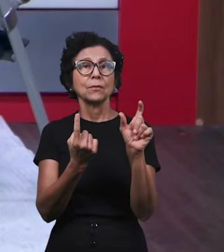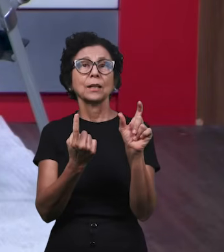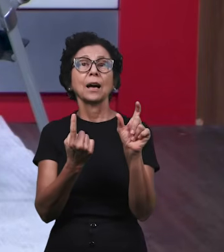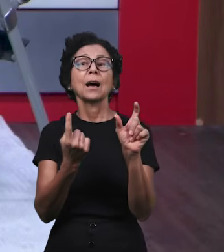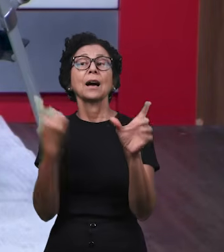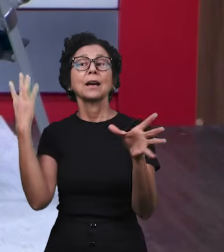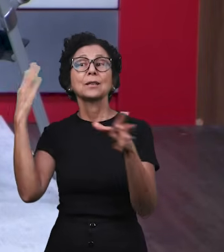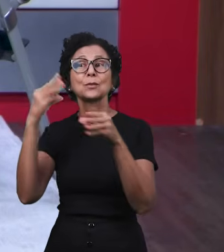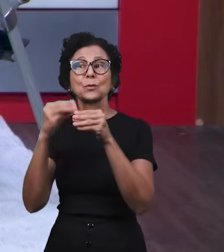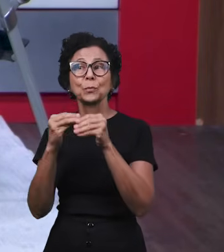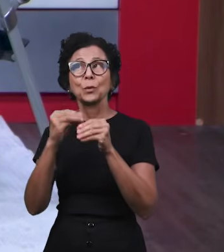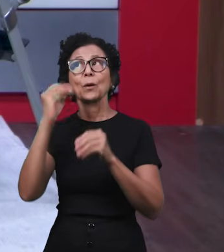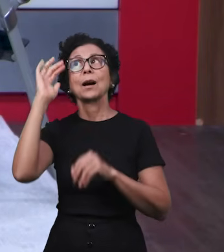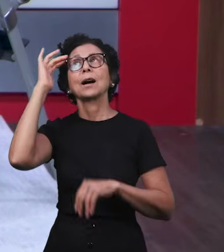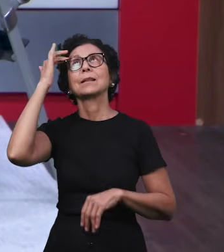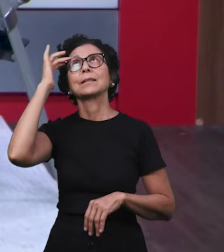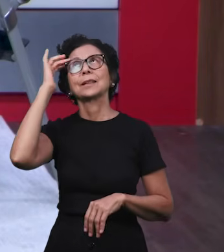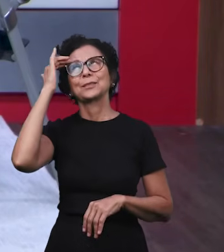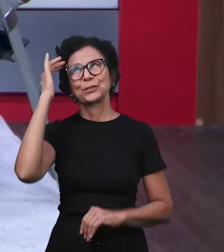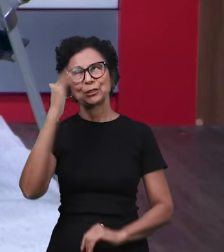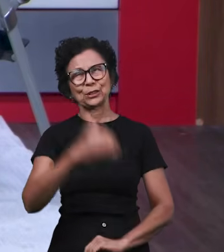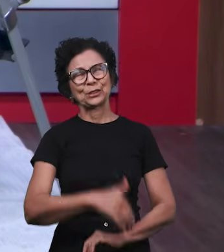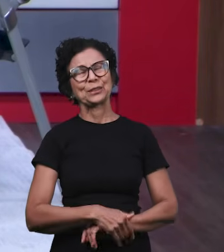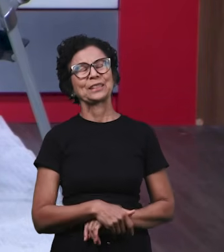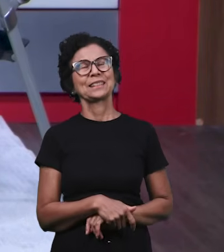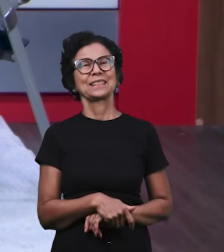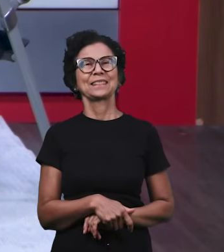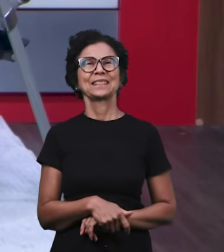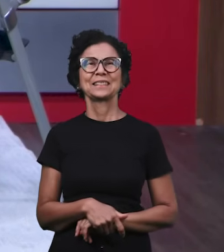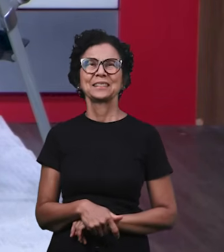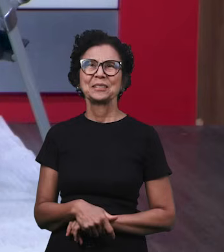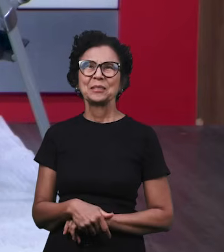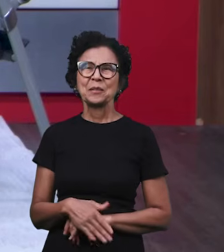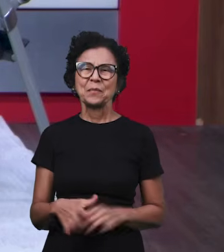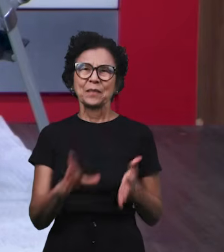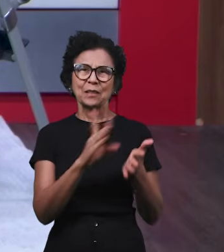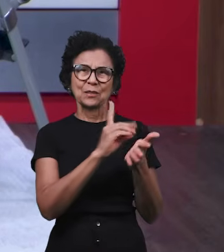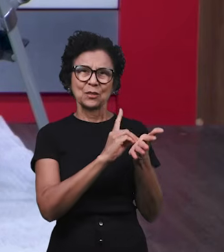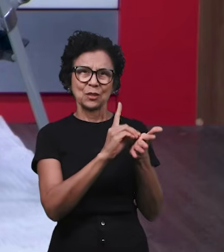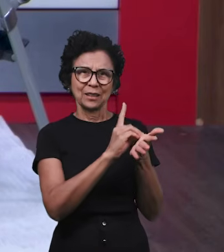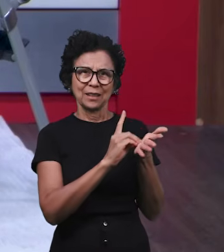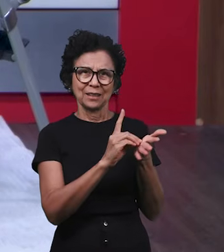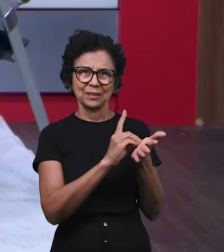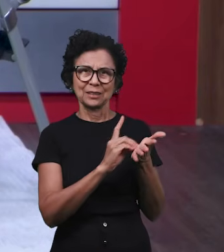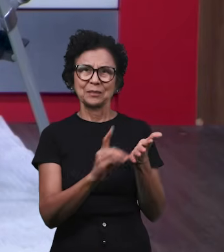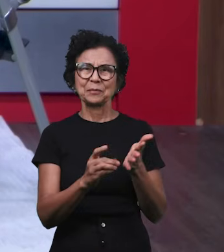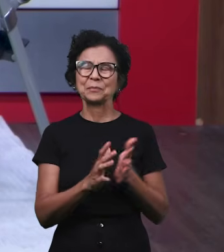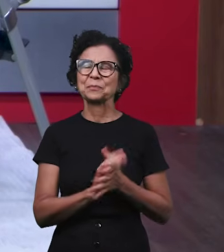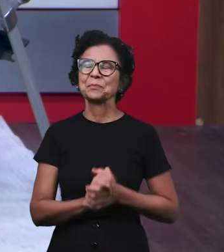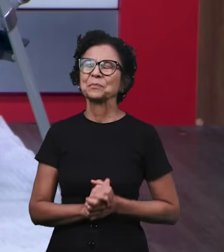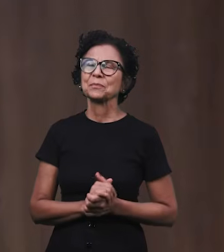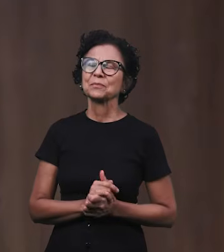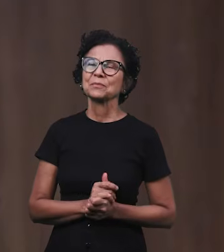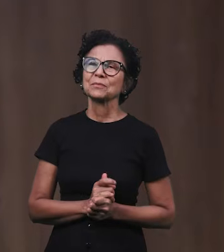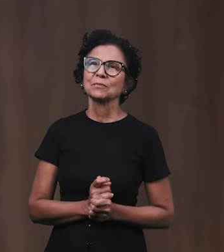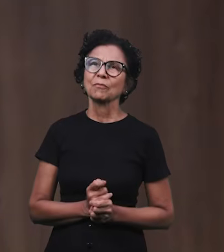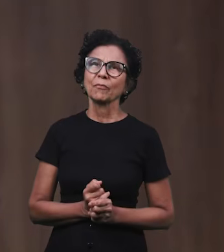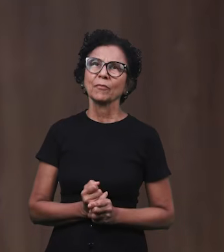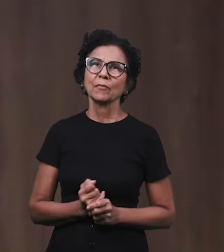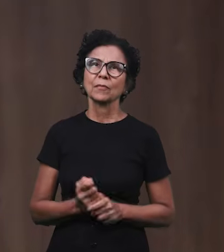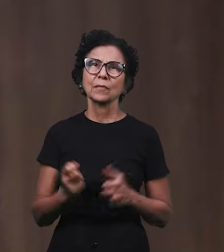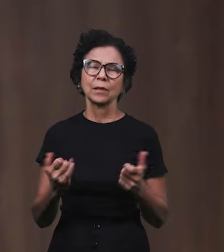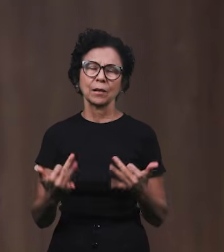É o dicionário, né? É o dicionário. Tá explicando, é o dicionário. Exatamente. Então é trazer o sentido, né? O